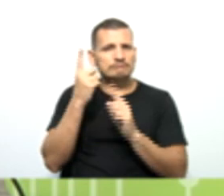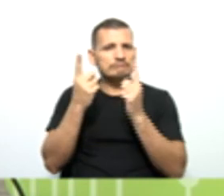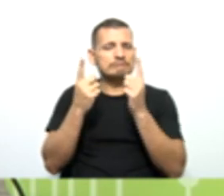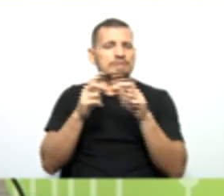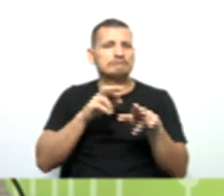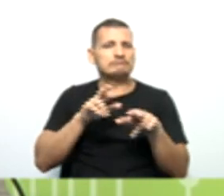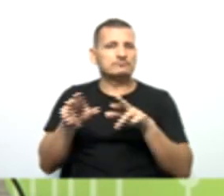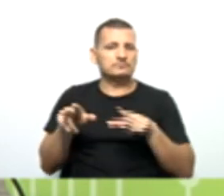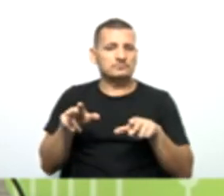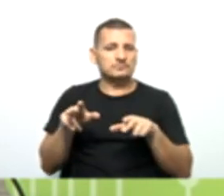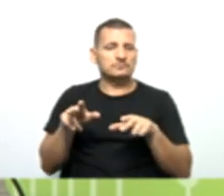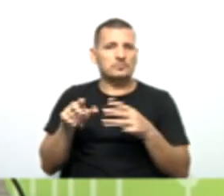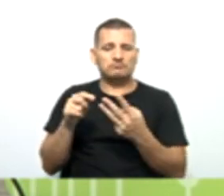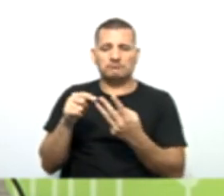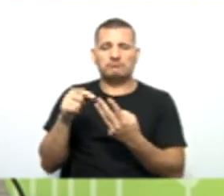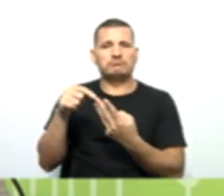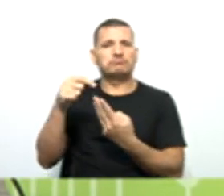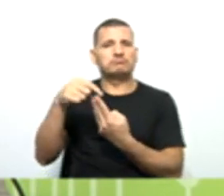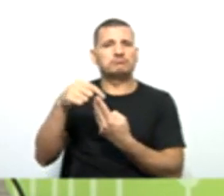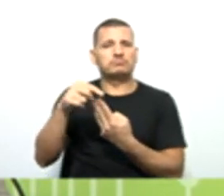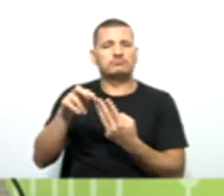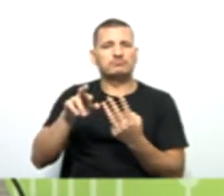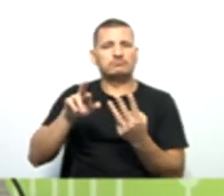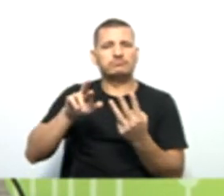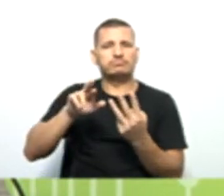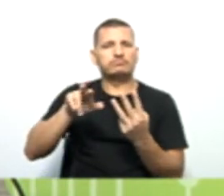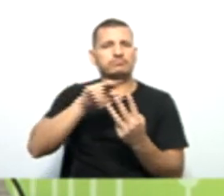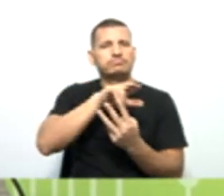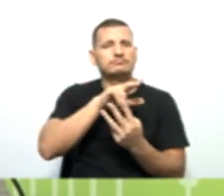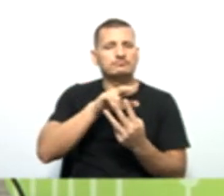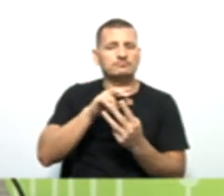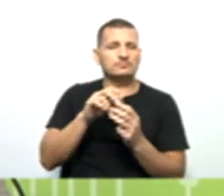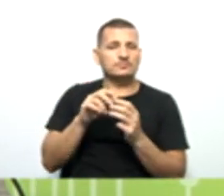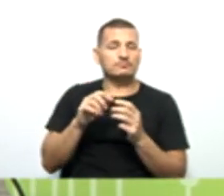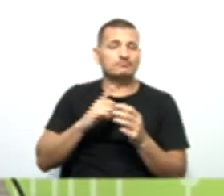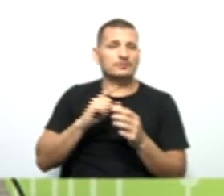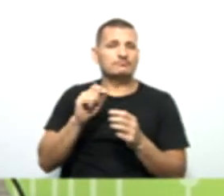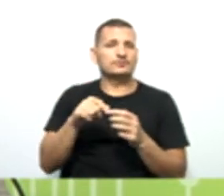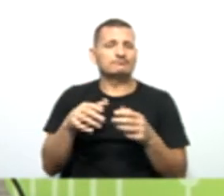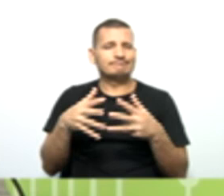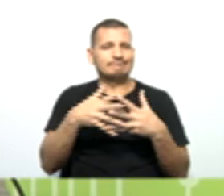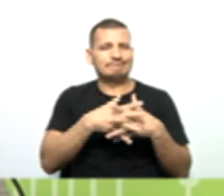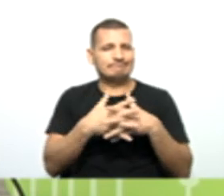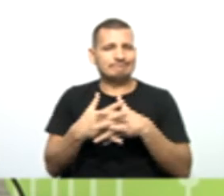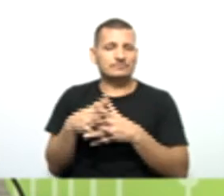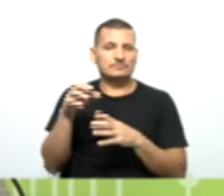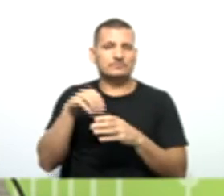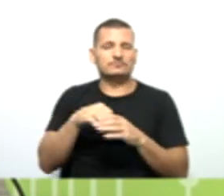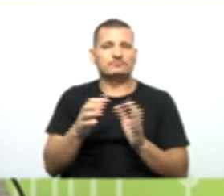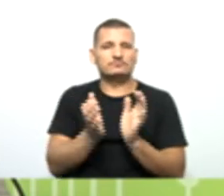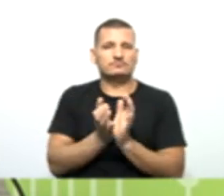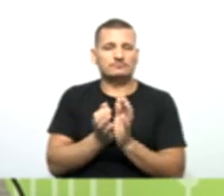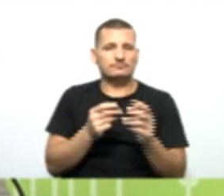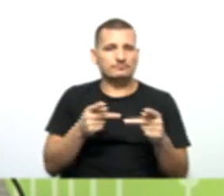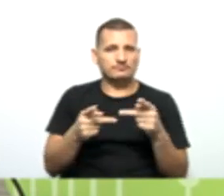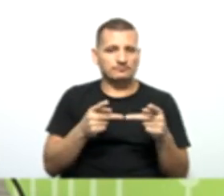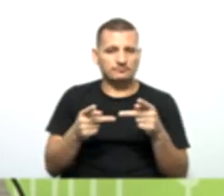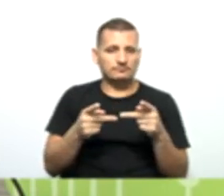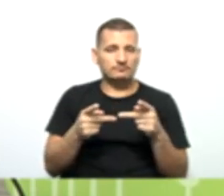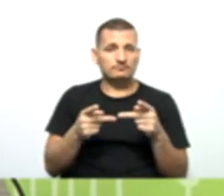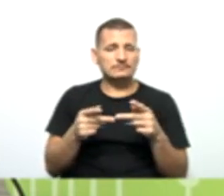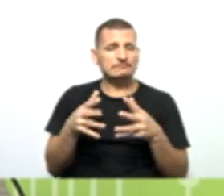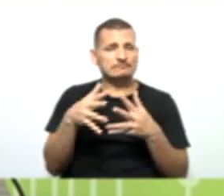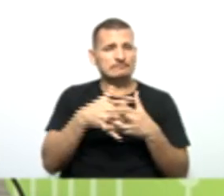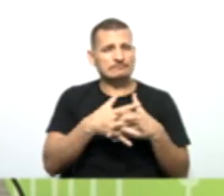hora de executar, cada uma queira executar da sua forma, e aí a gente vai ter conflitos dentro da equipe do nosso projeto. E